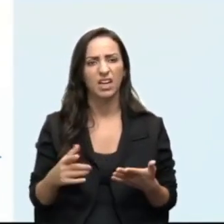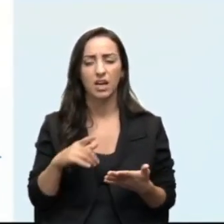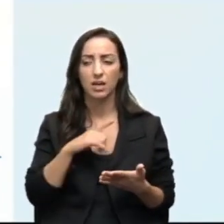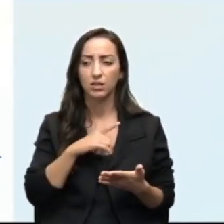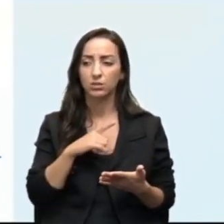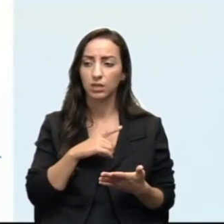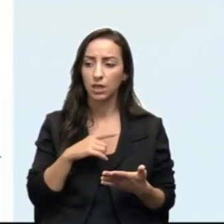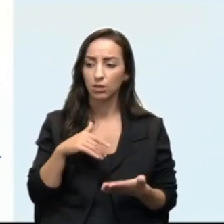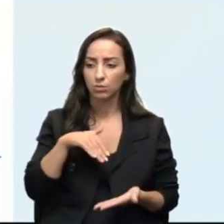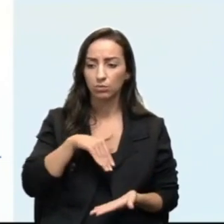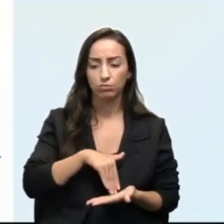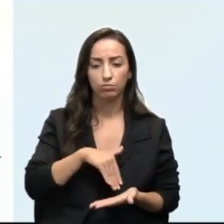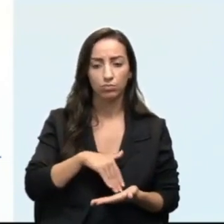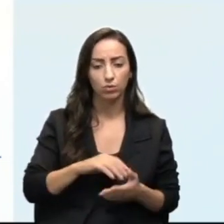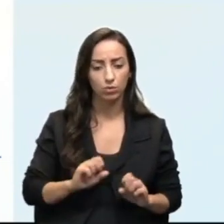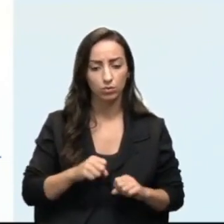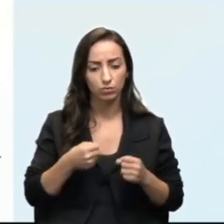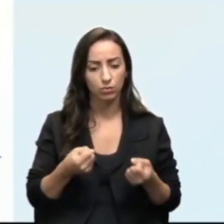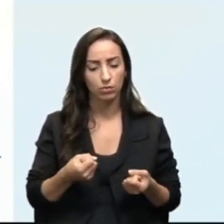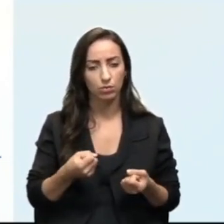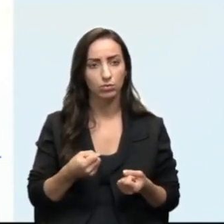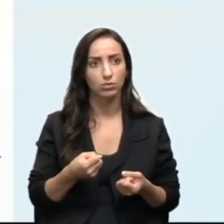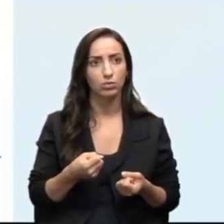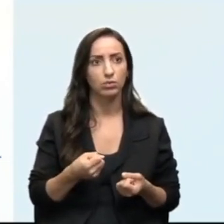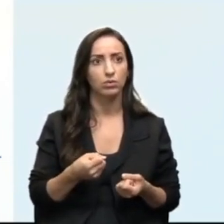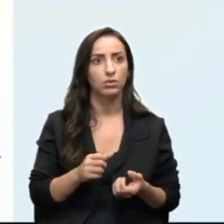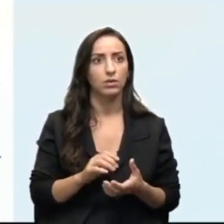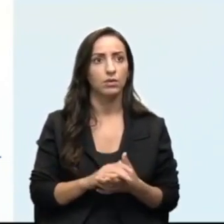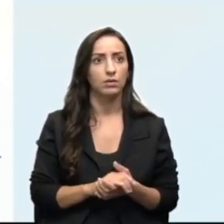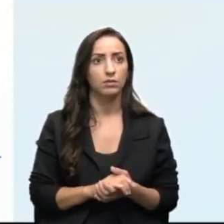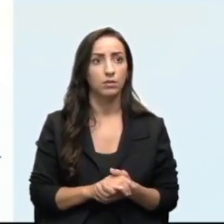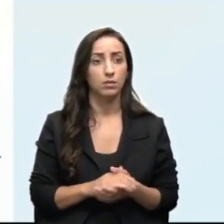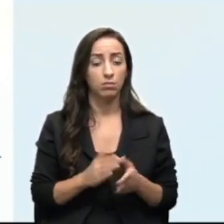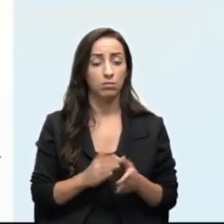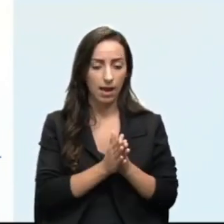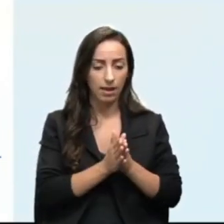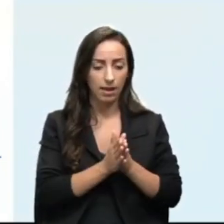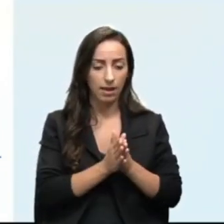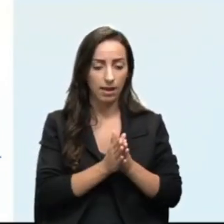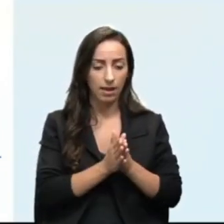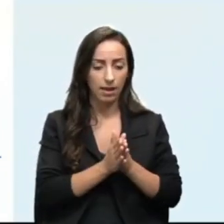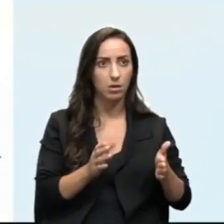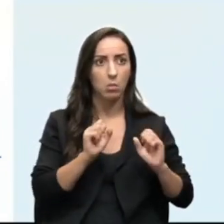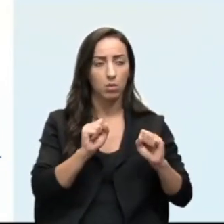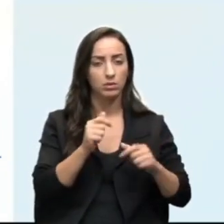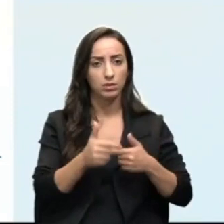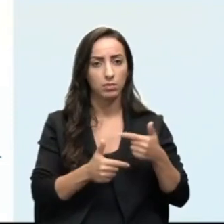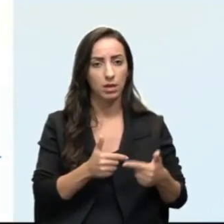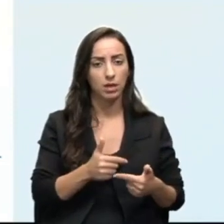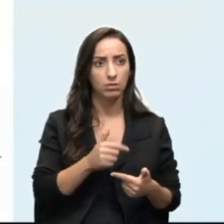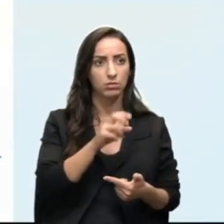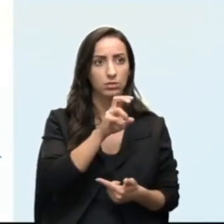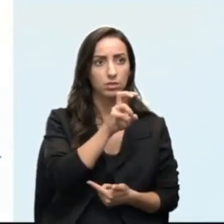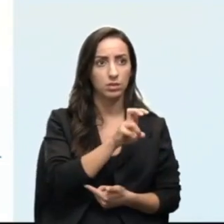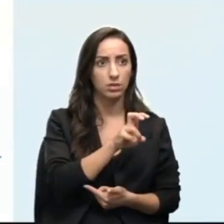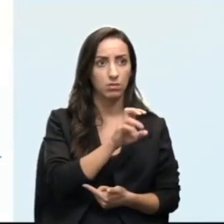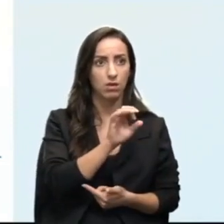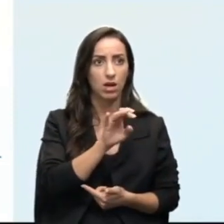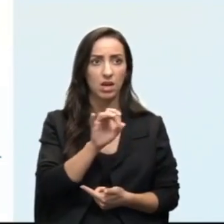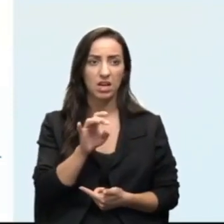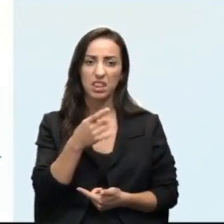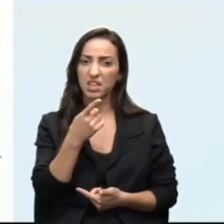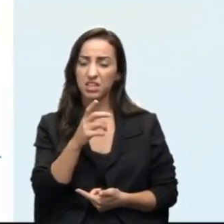aqui um esforço ainda um pouco menor que o superior. Então, esta parte daqui, eu posso trabalhar com o Fi de 5 a